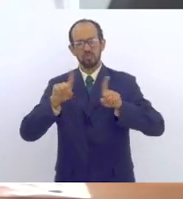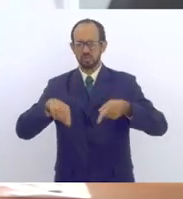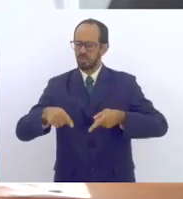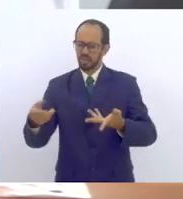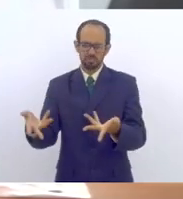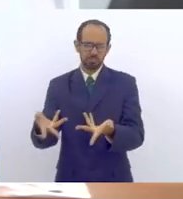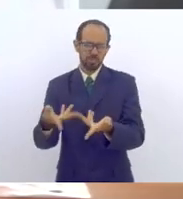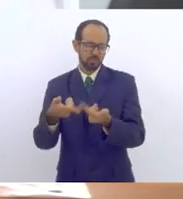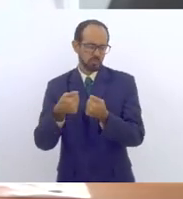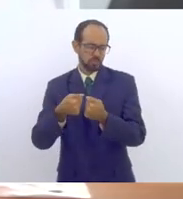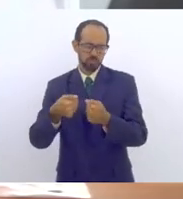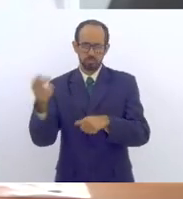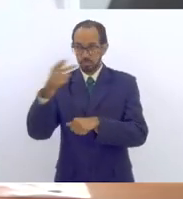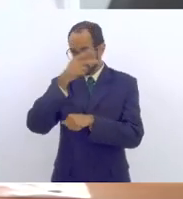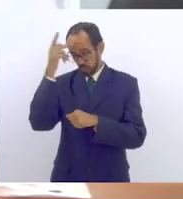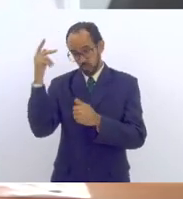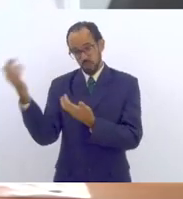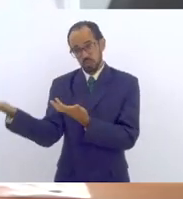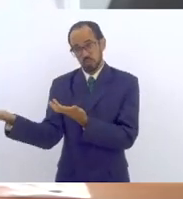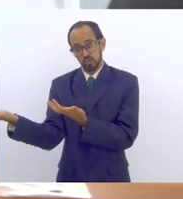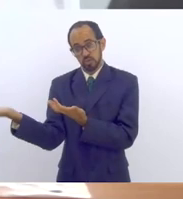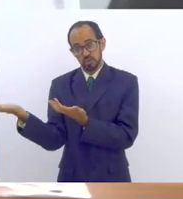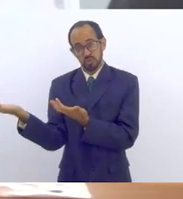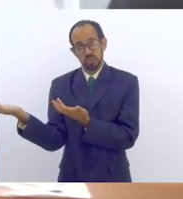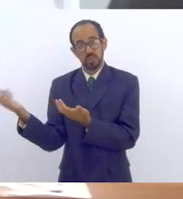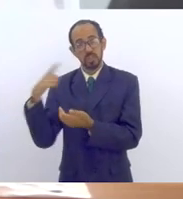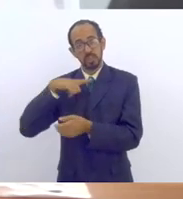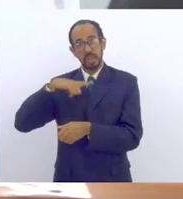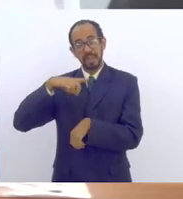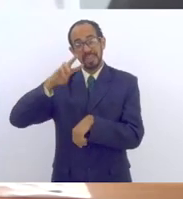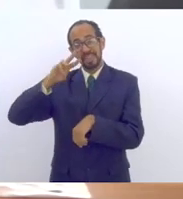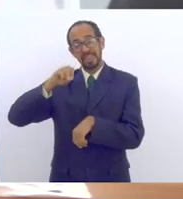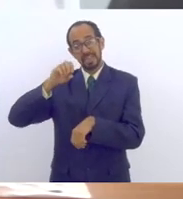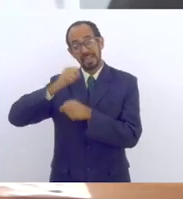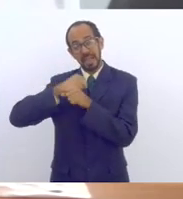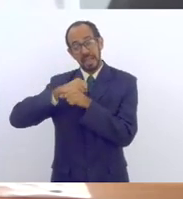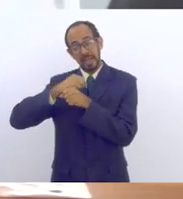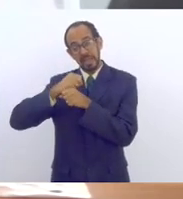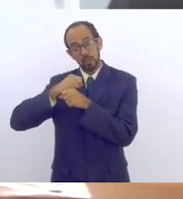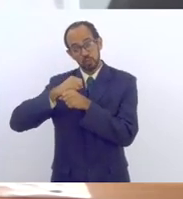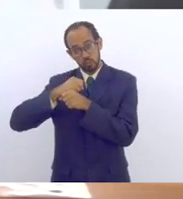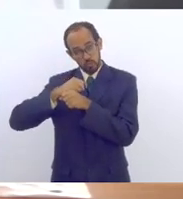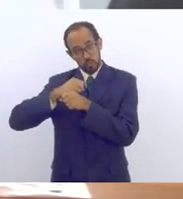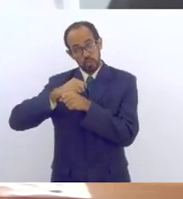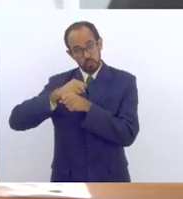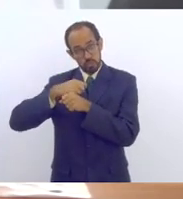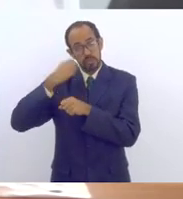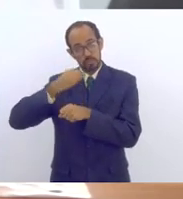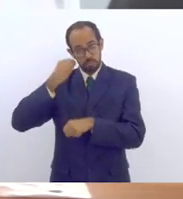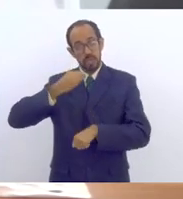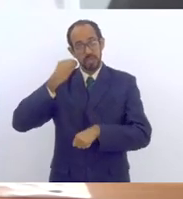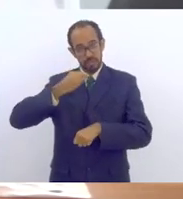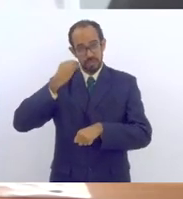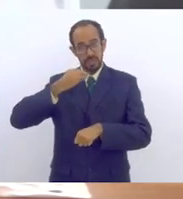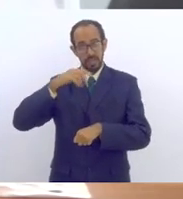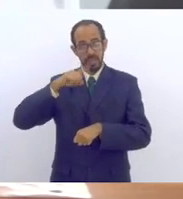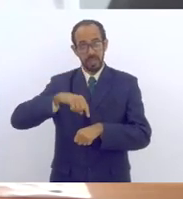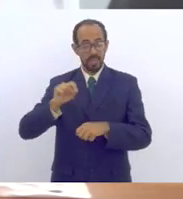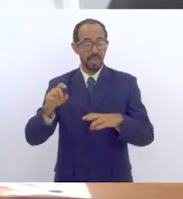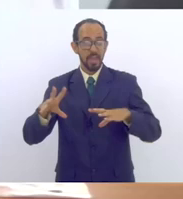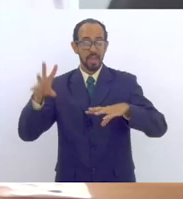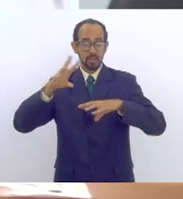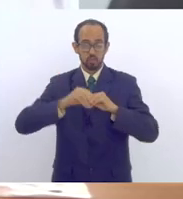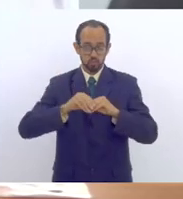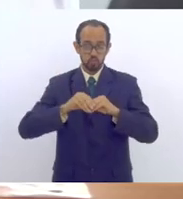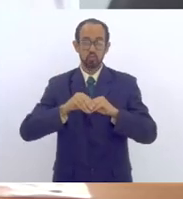pessoas com 30 anos de carreira mais de 30 anos de carreira então é juntar de novo a experiência essa turma